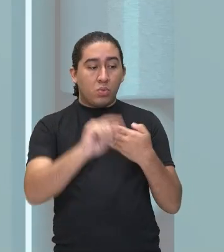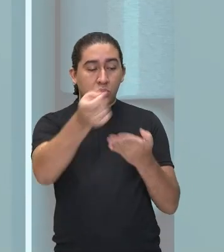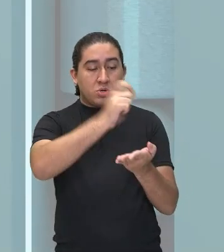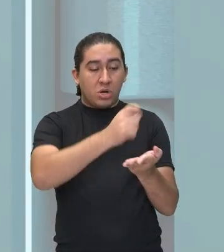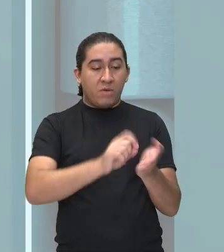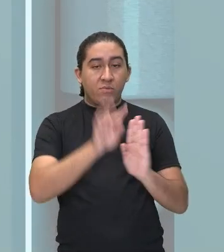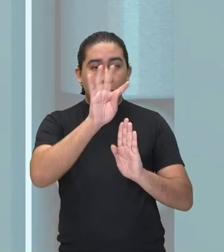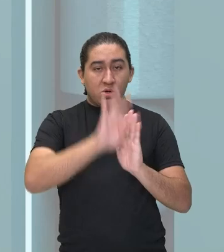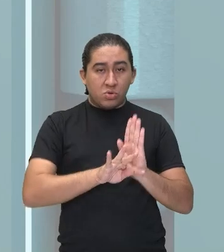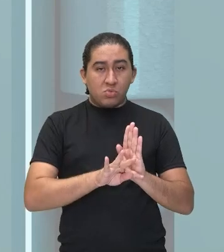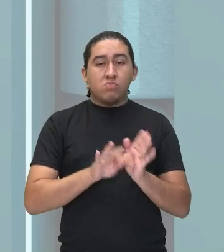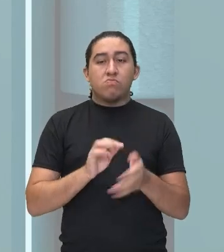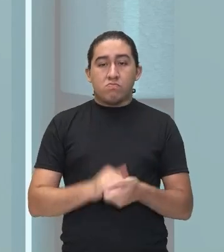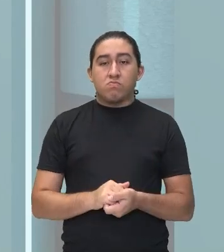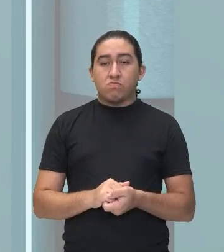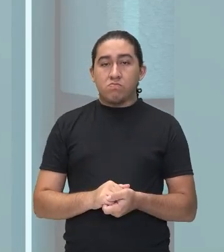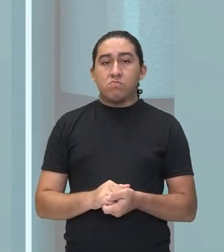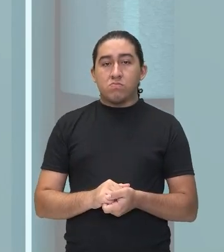escreve. É muito